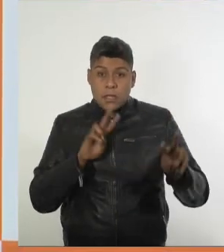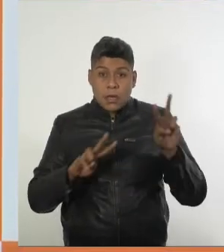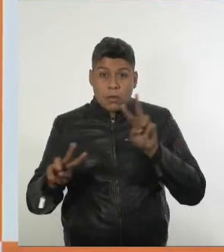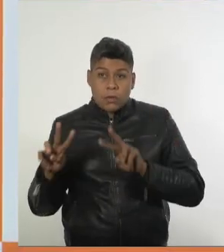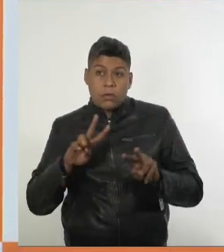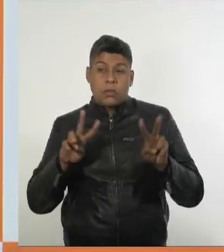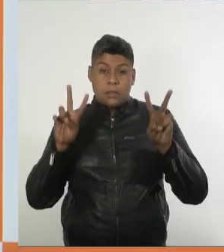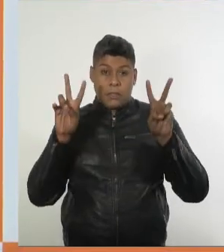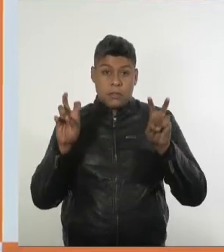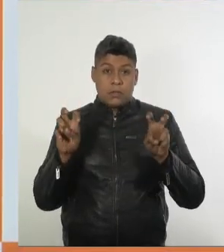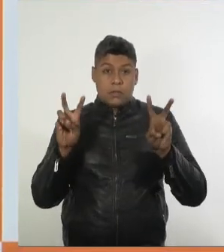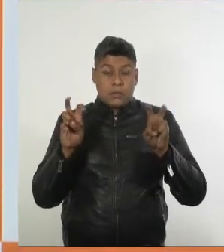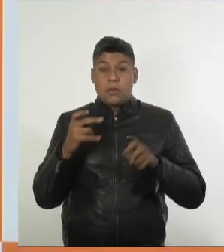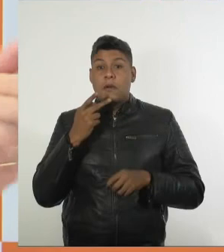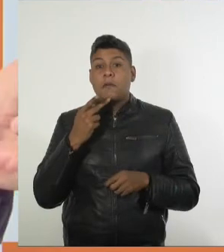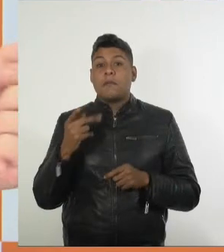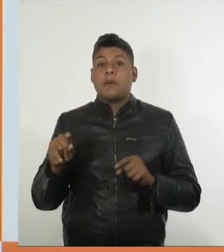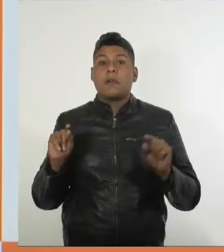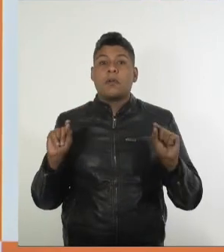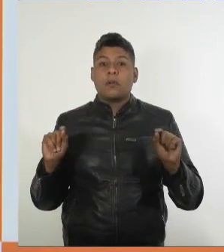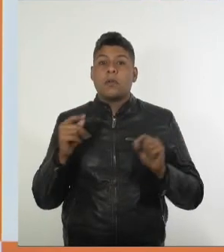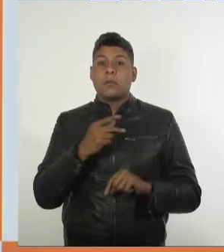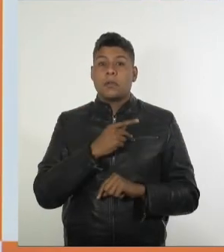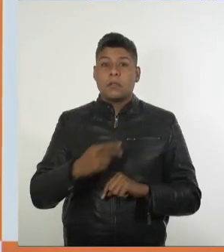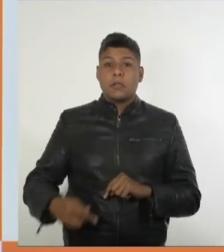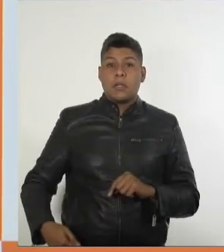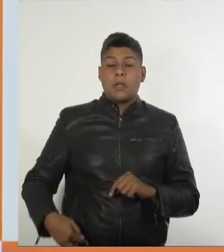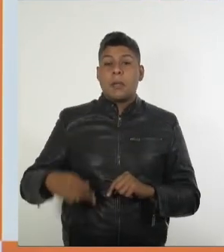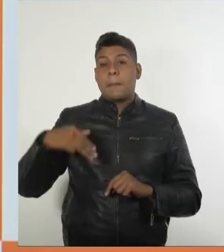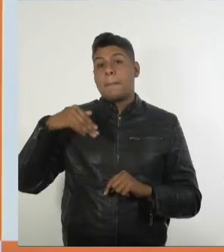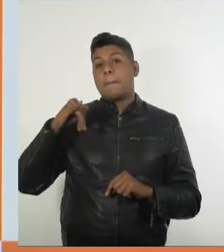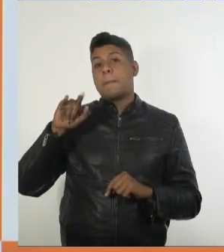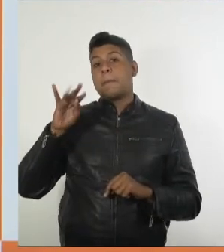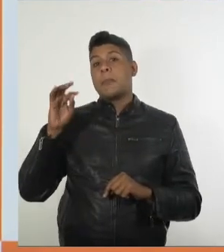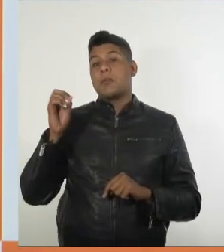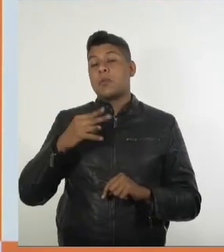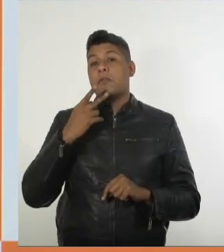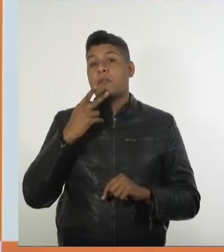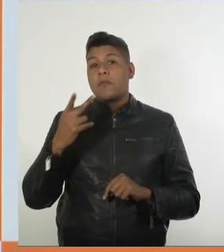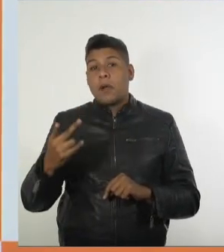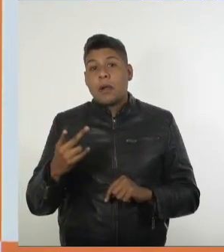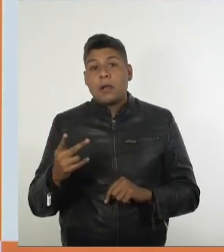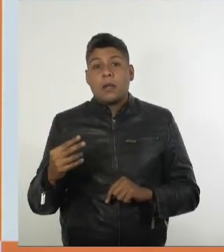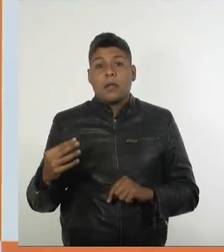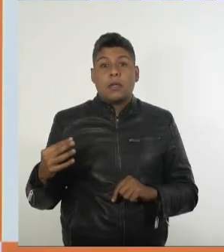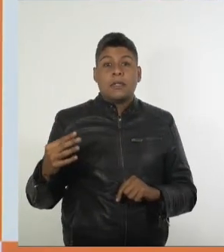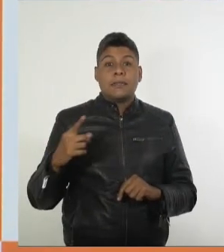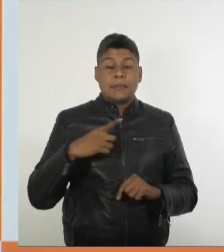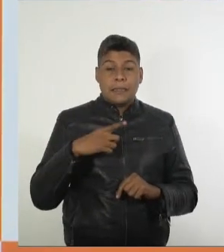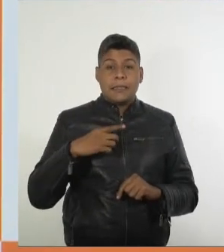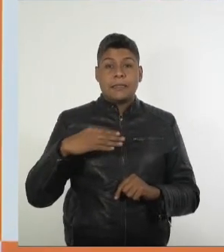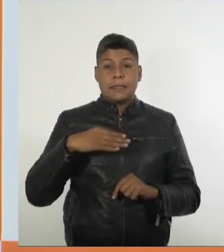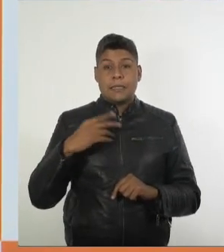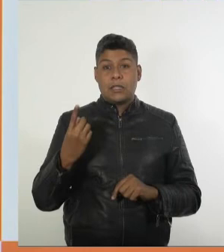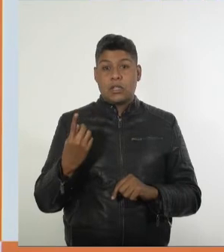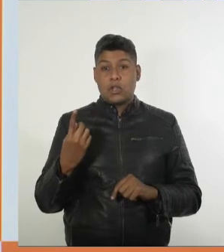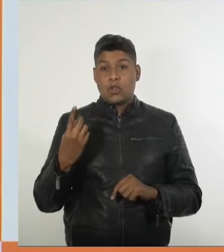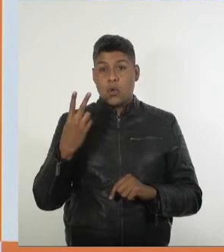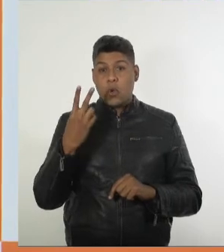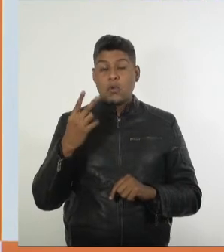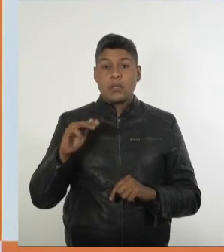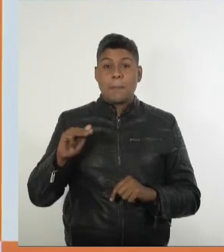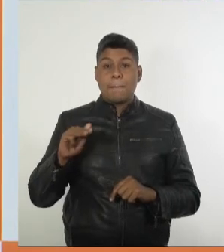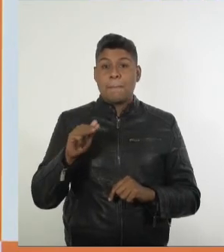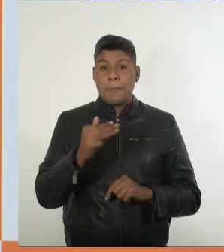sanitária do assunto, mas dizer que o presidente Milton Leite até comentou aqui, toda a ação, nós temos uma cidade de 12 milhões e meio de habitantes,